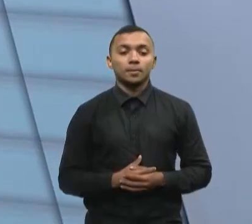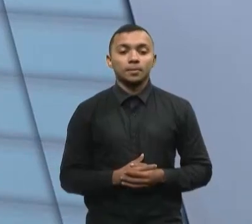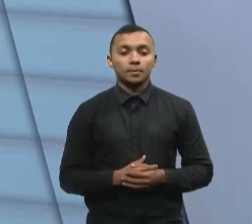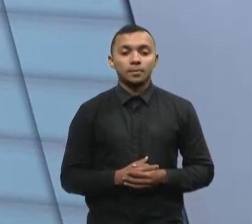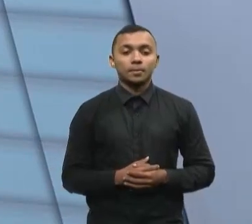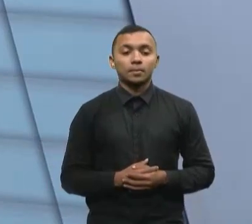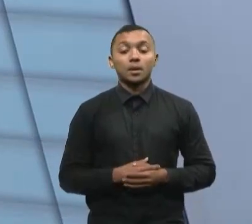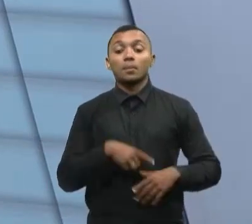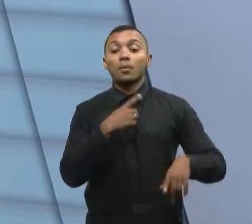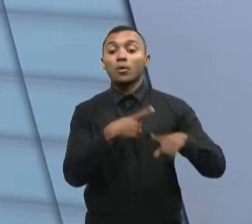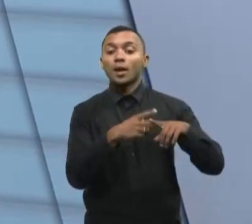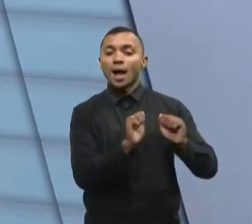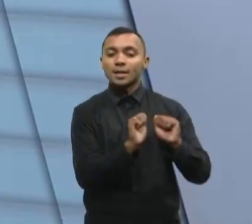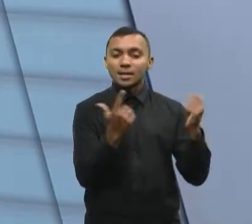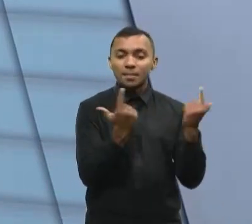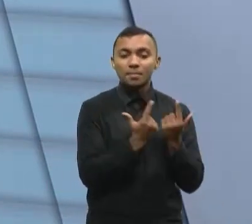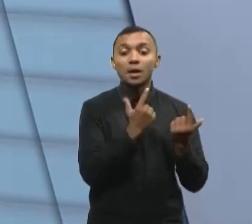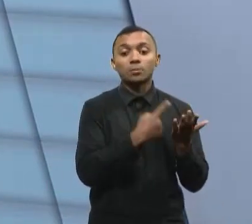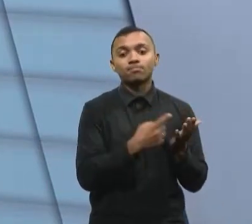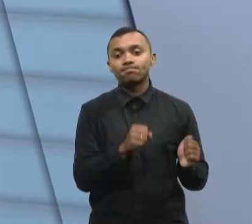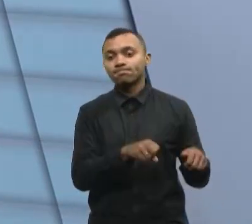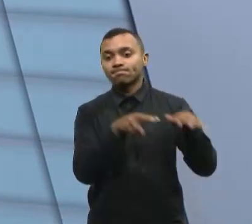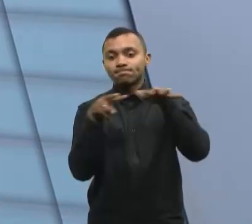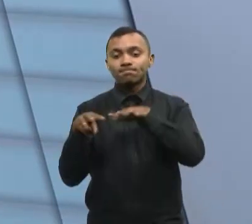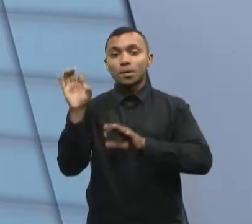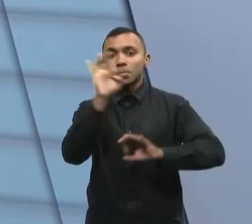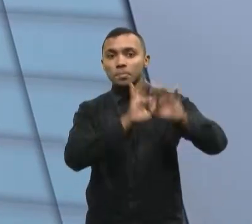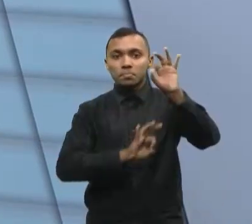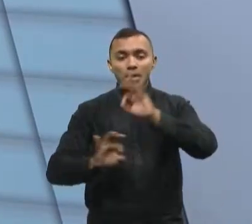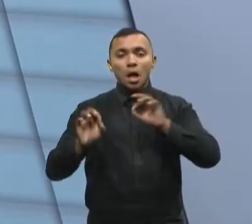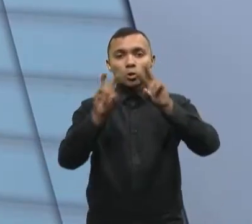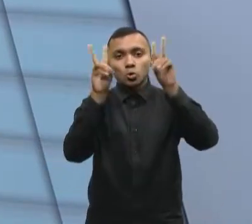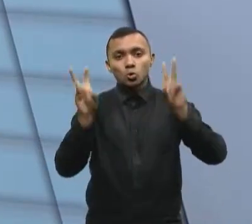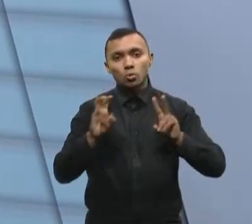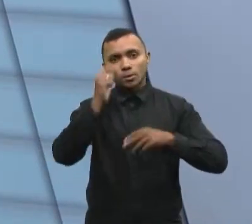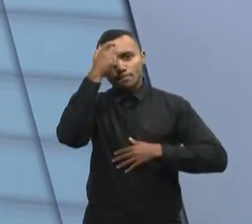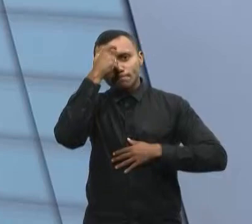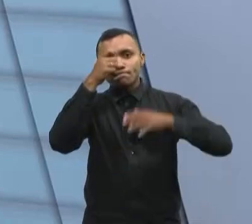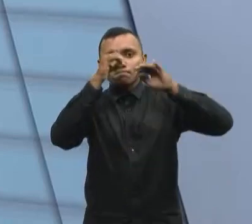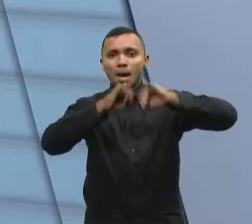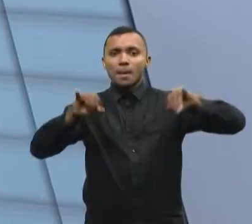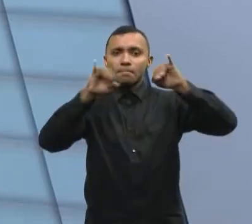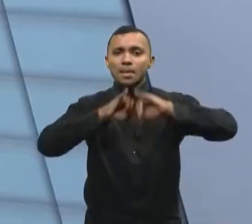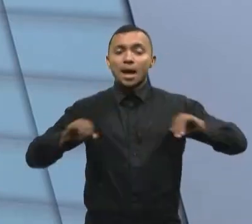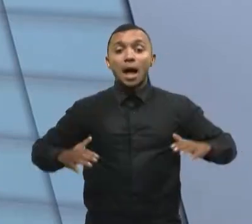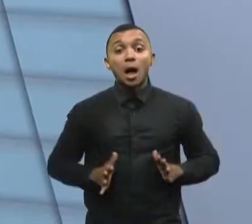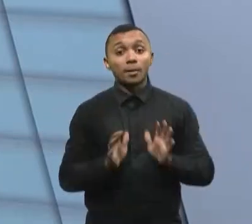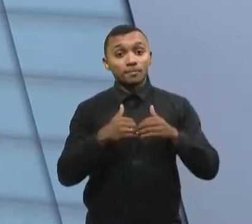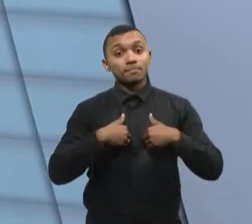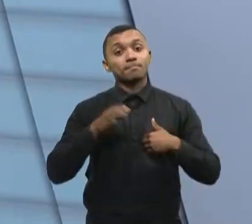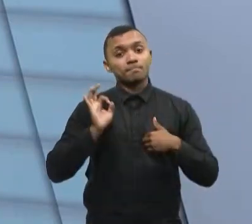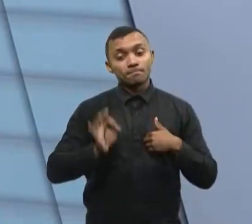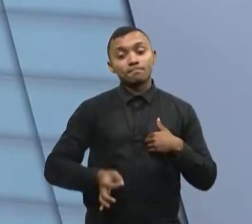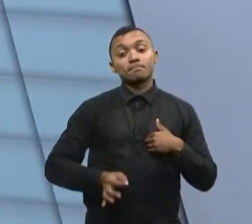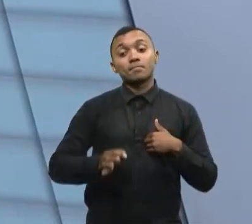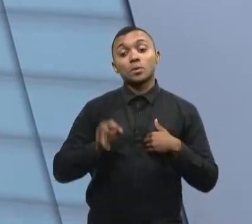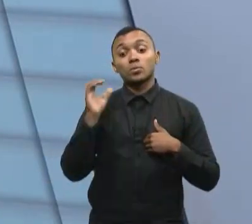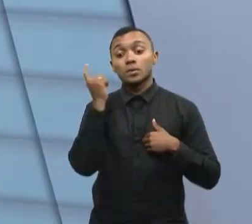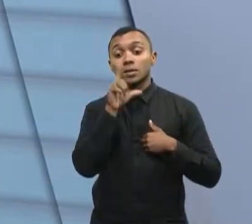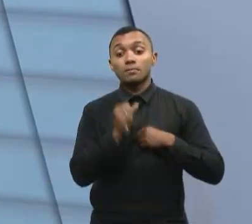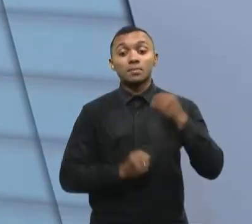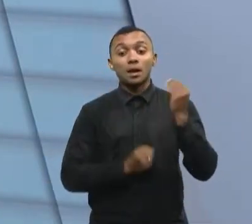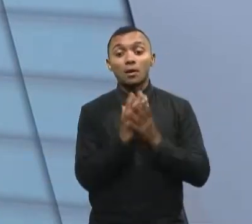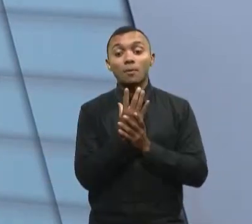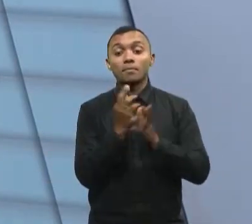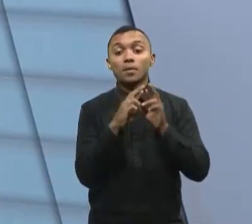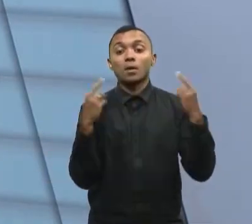que a Assembleia realizou toda uma semana de conscientização sobre o autismo, com várias atividades. E o ponto alto foi uma sessão